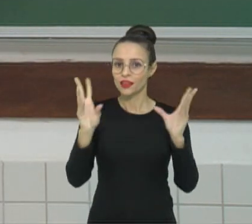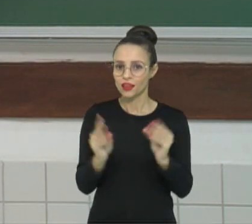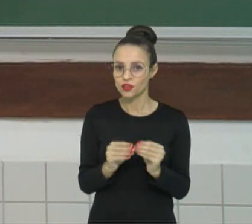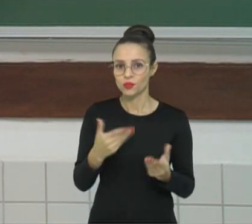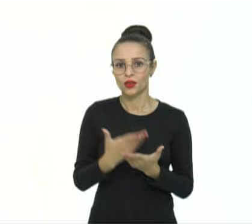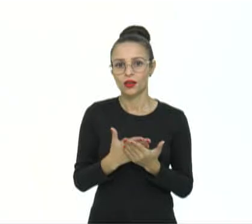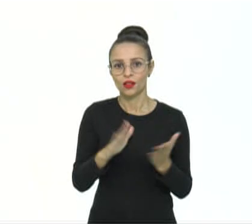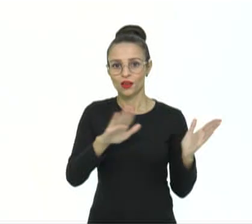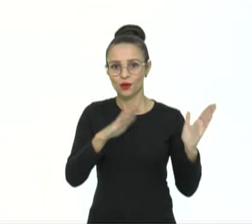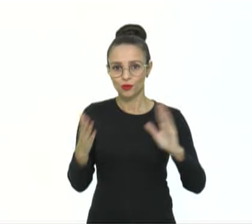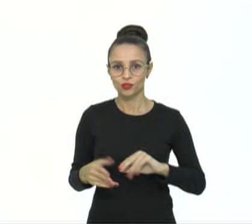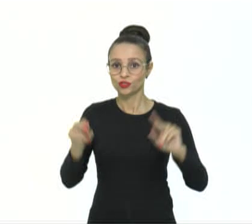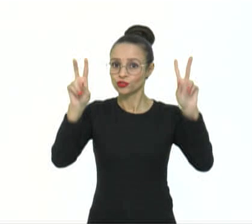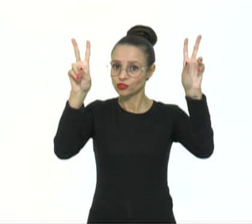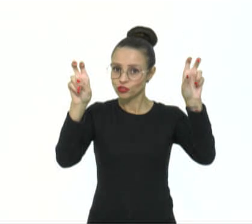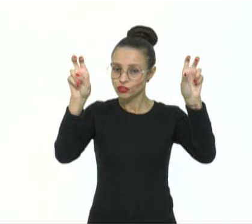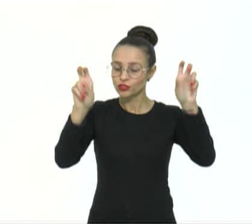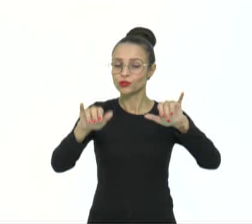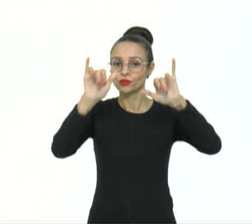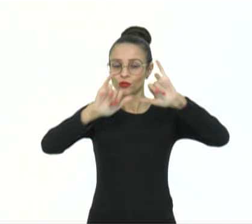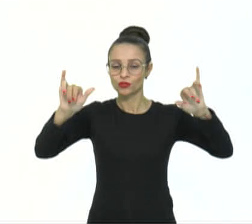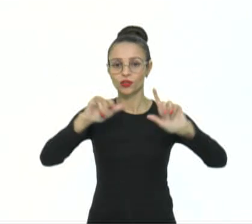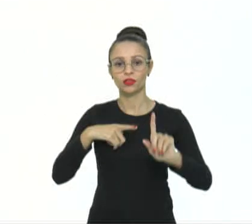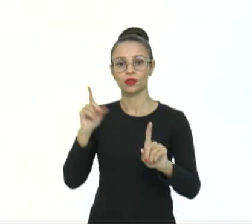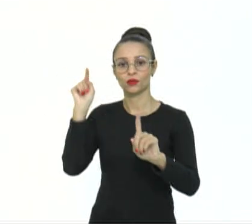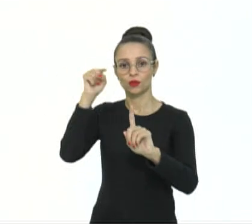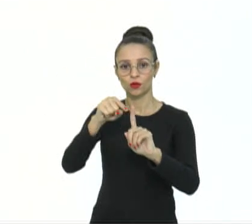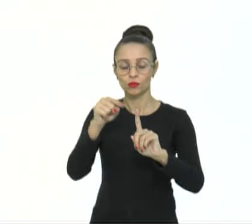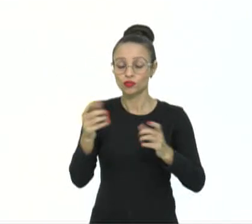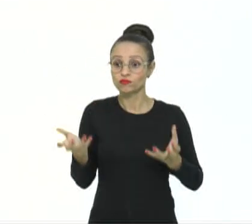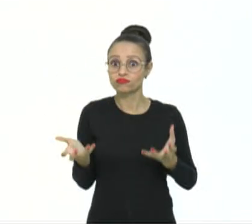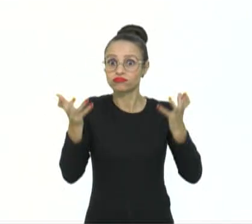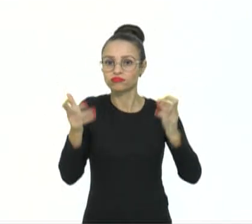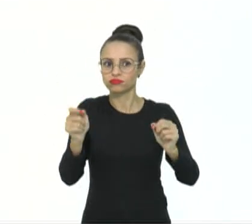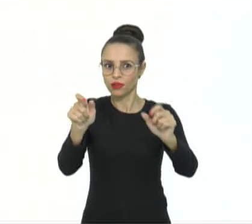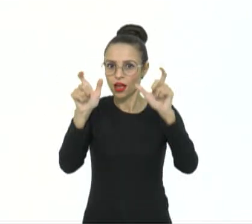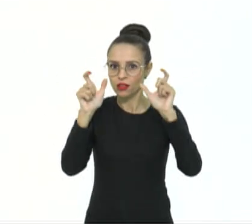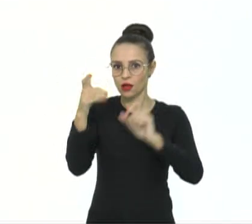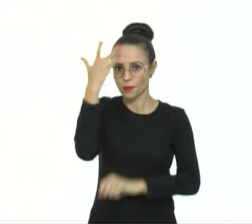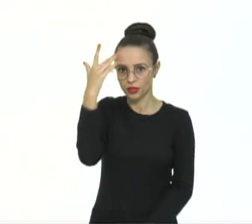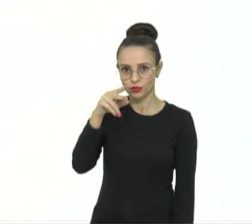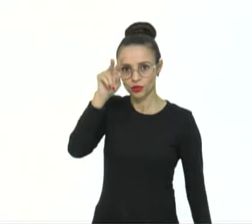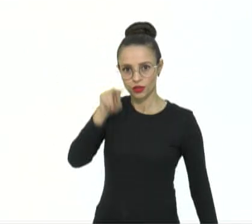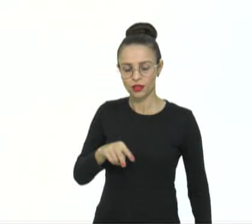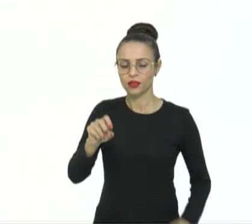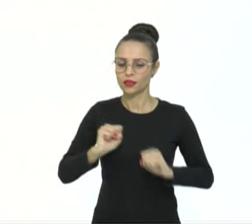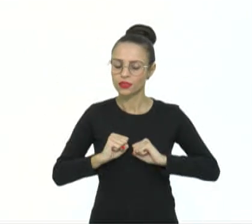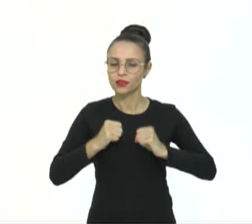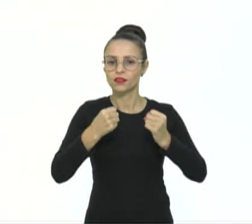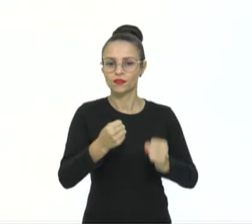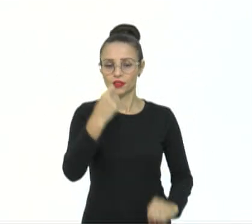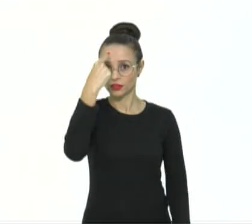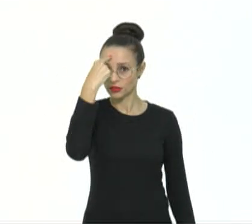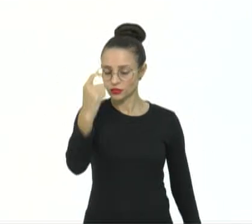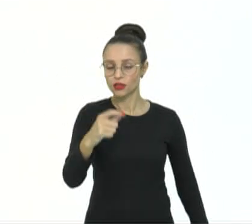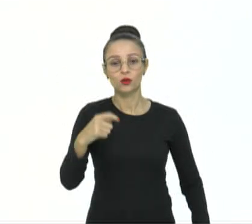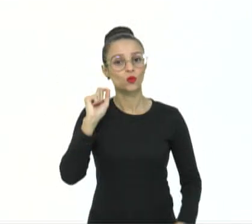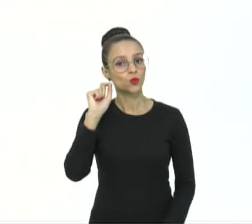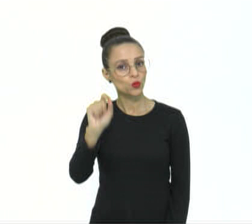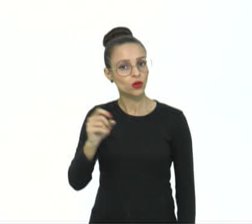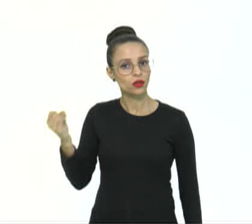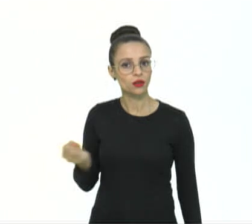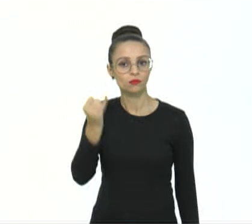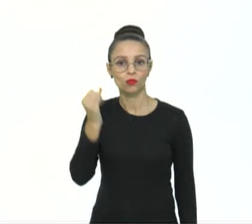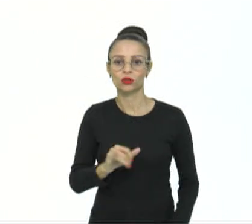vimos hoje, os títulos de notícias possuem o objetivo de chamar a atenção do leitor. Para a defesa de uma tese, é importante fazer uso